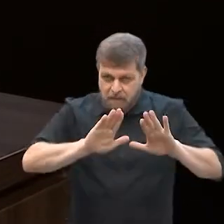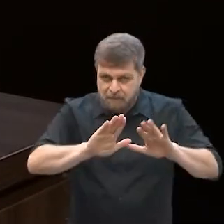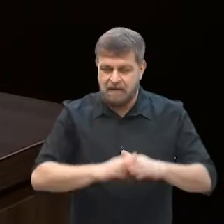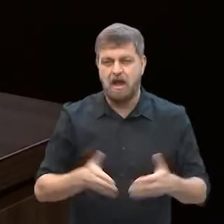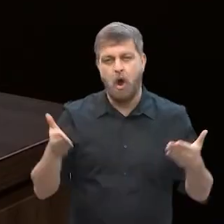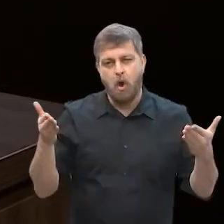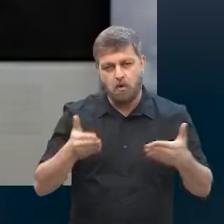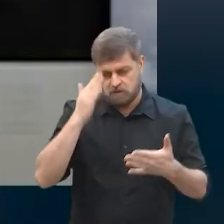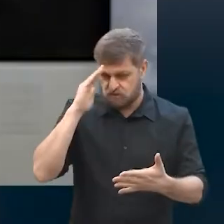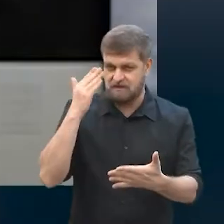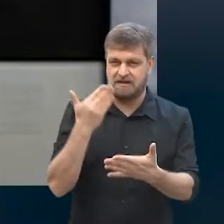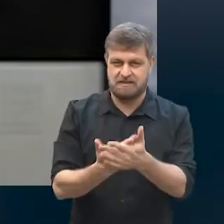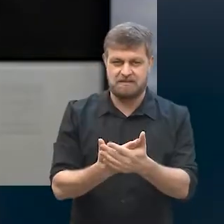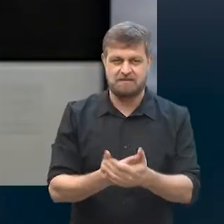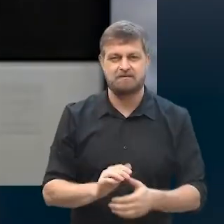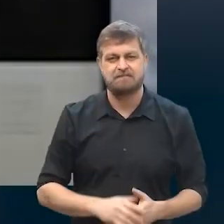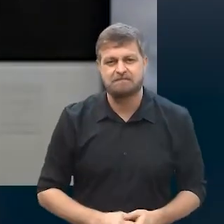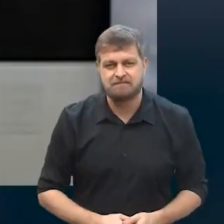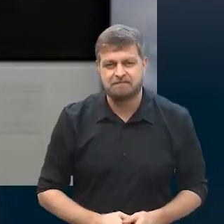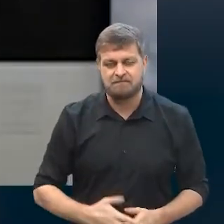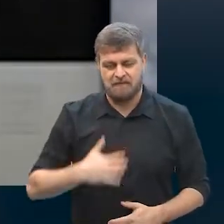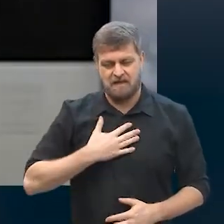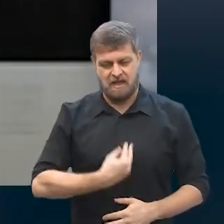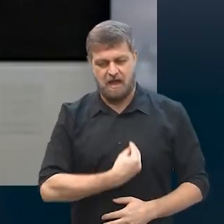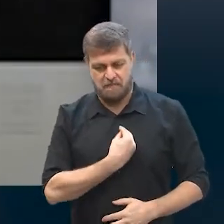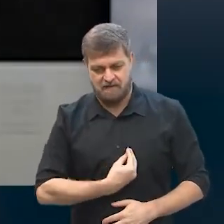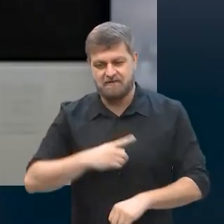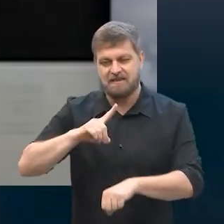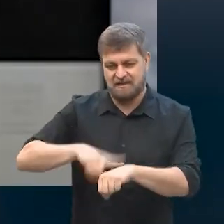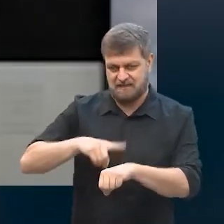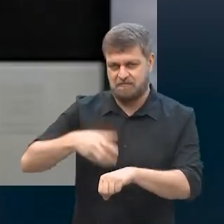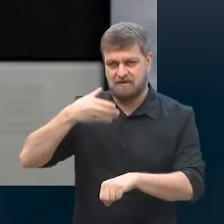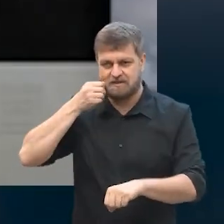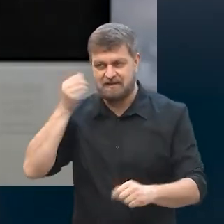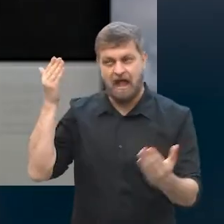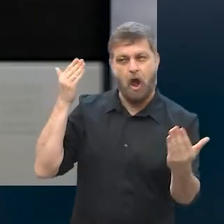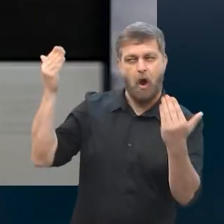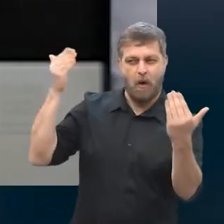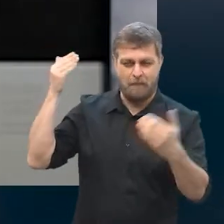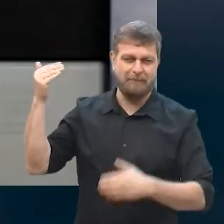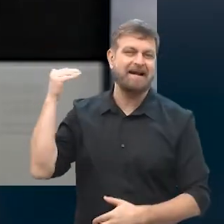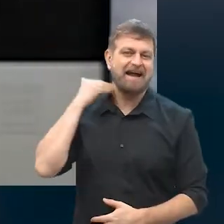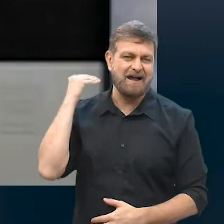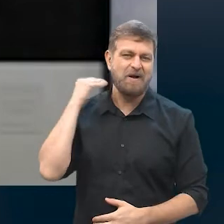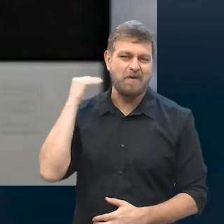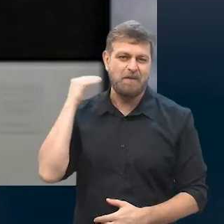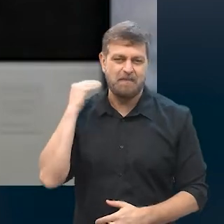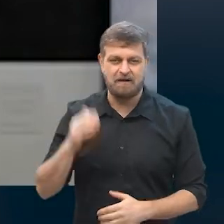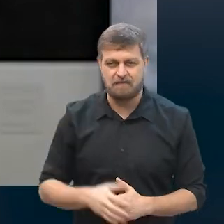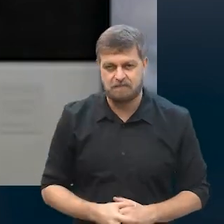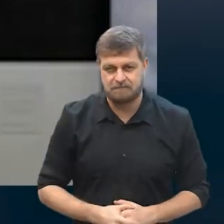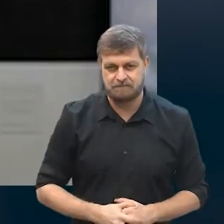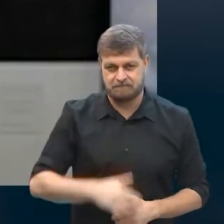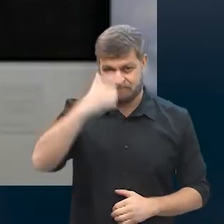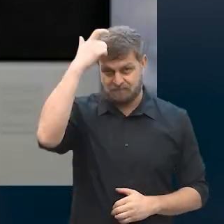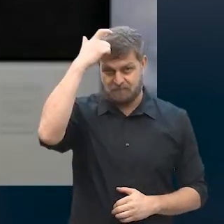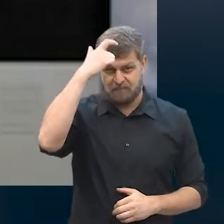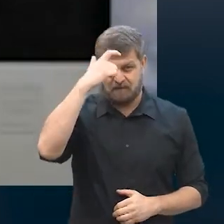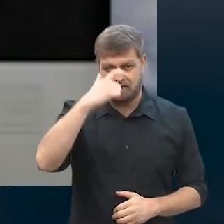hoje eu acredito que eu tenho muito mais tempo do que na época do banco. Então, assim, foi